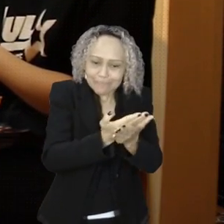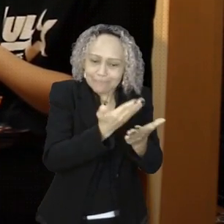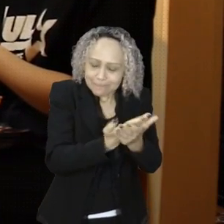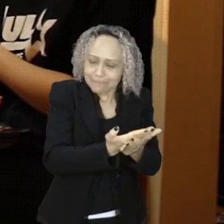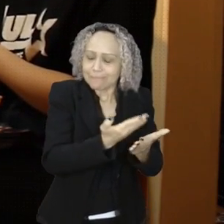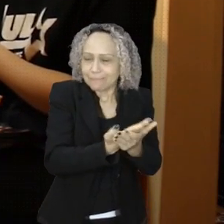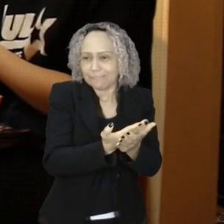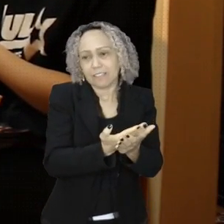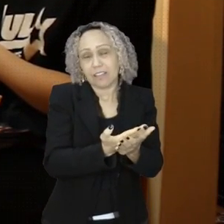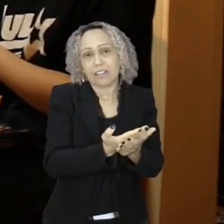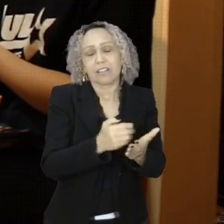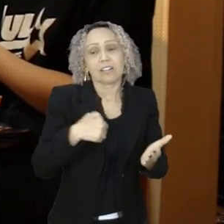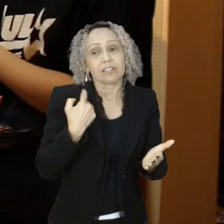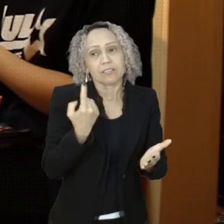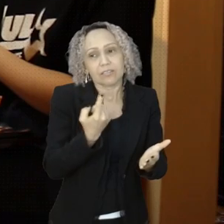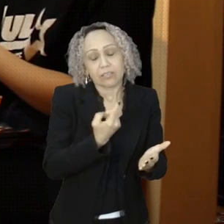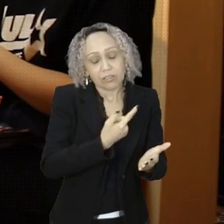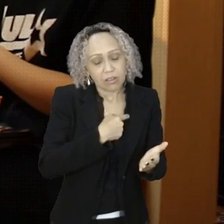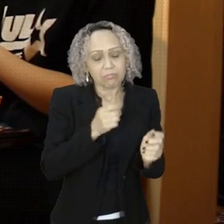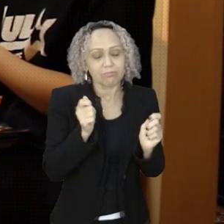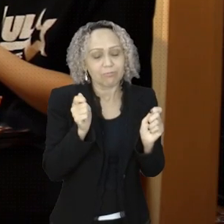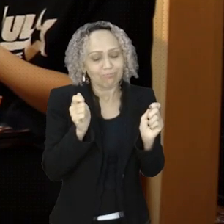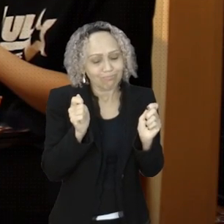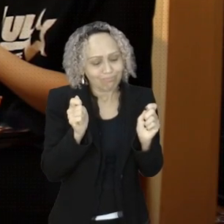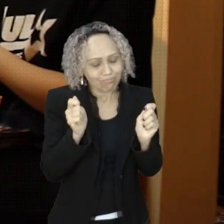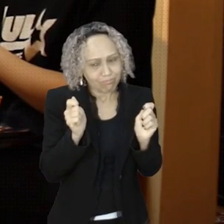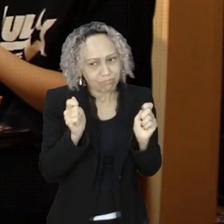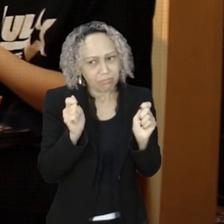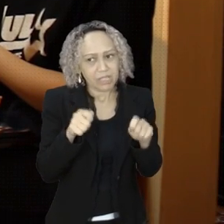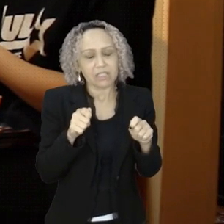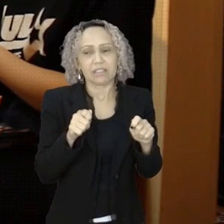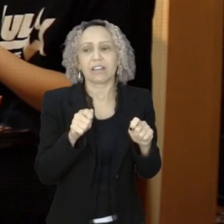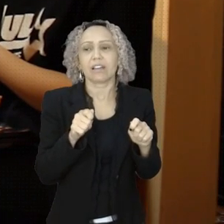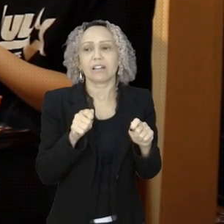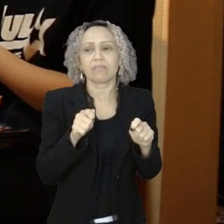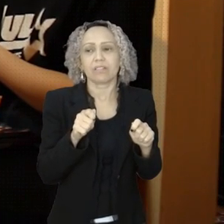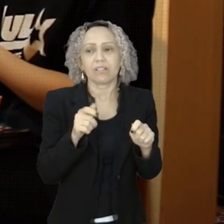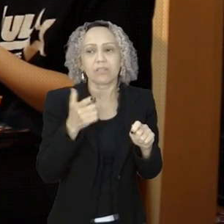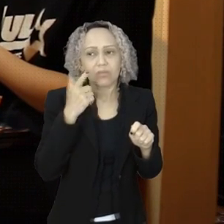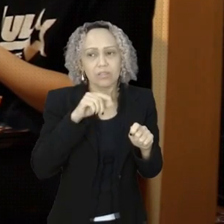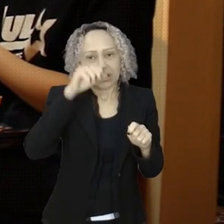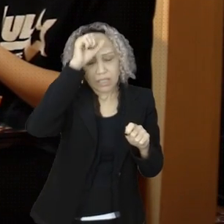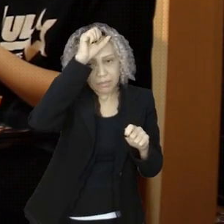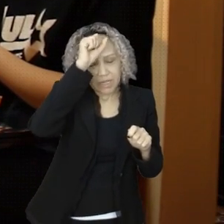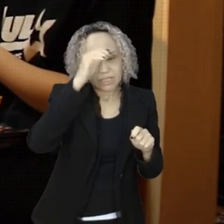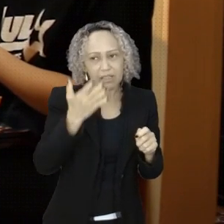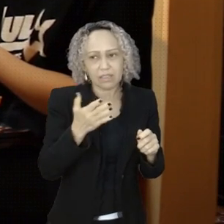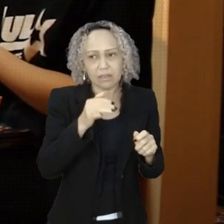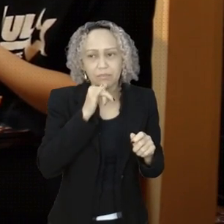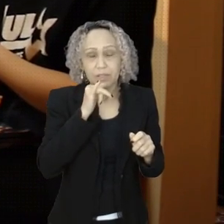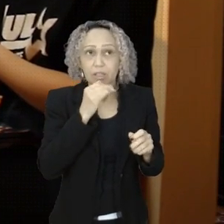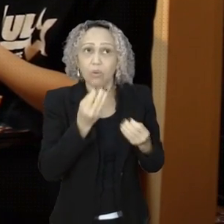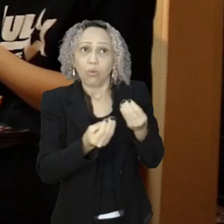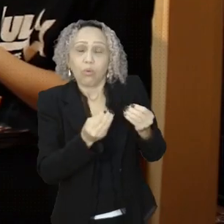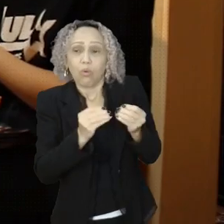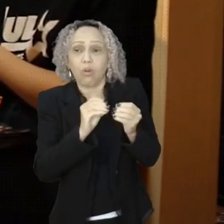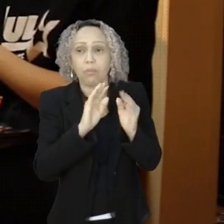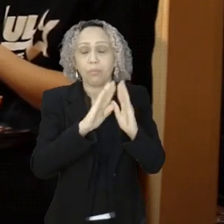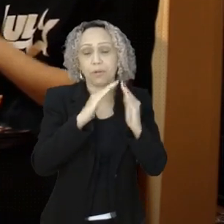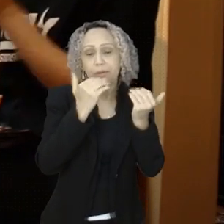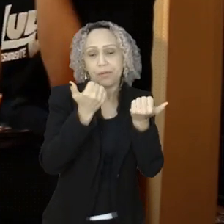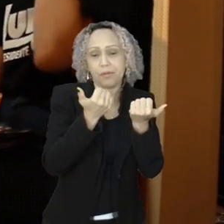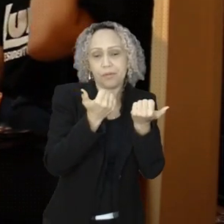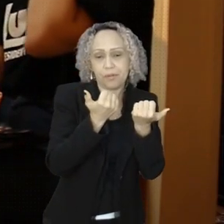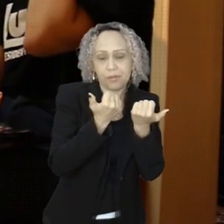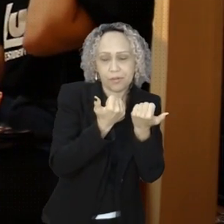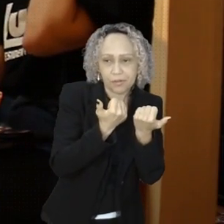de saber tudo o que tinha que saber, não é? E fazer direito os trabalhos de escola, participar